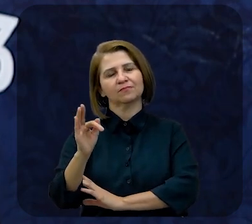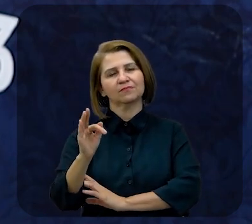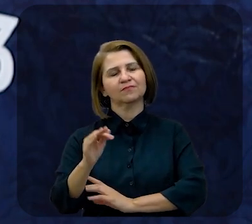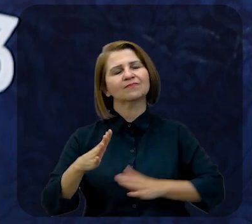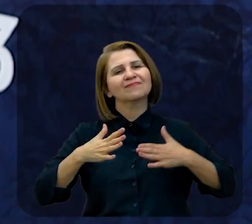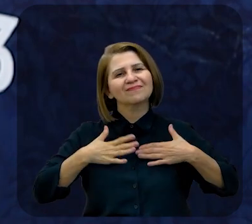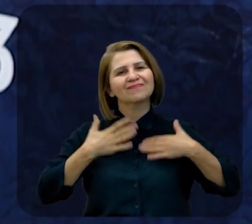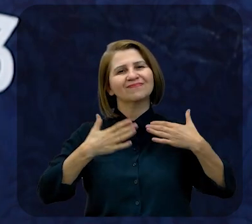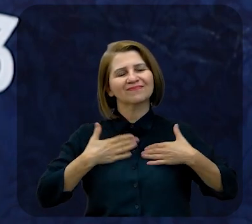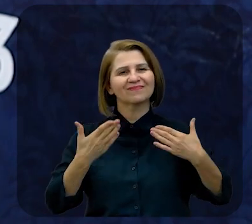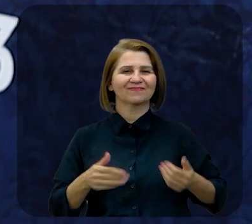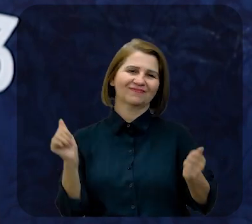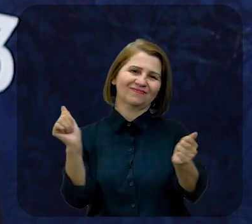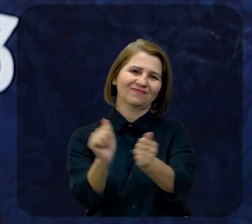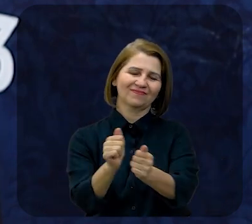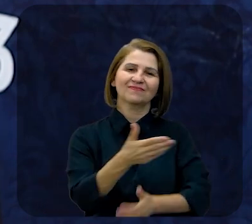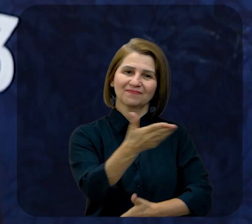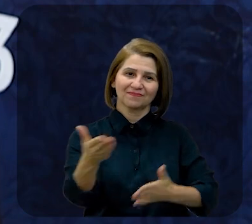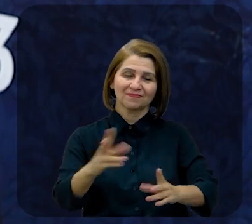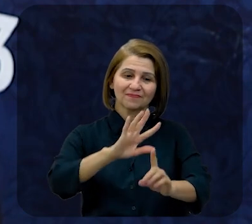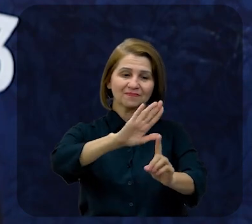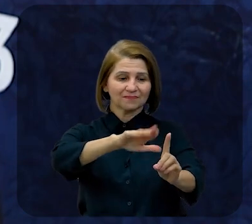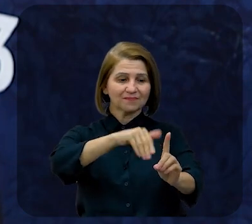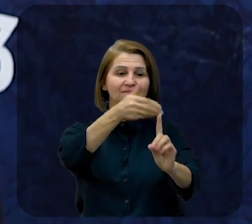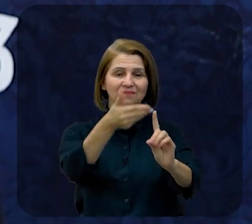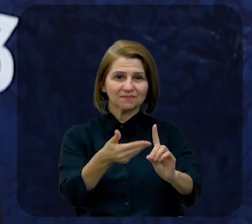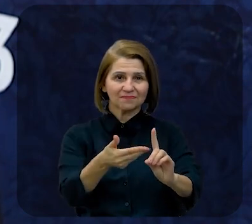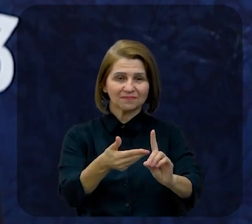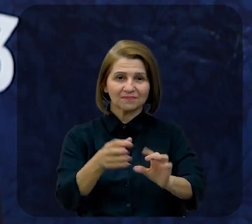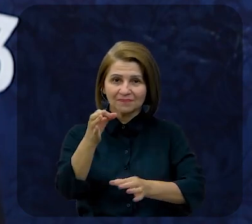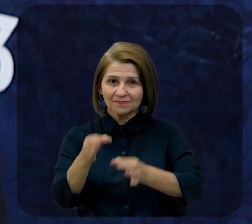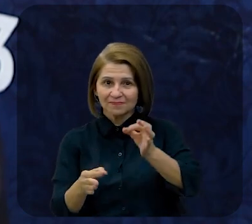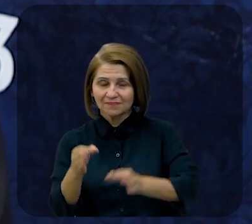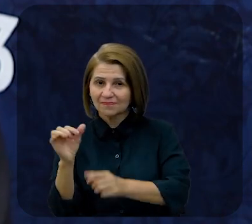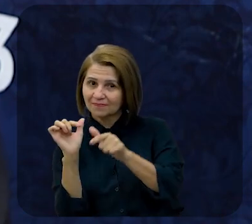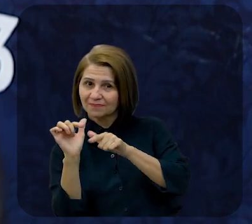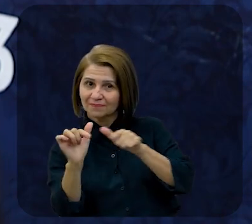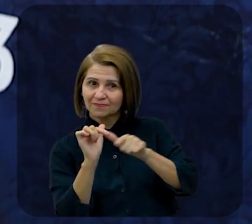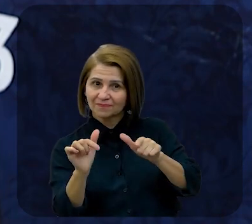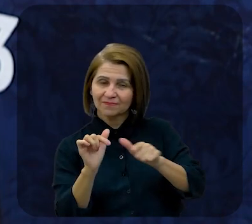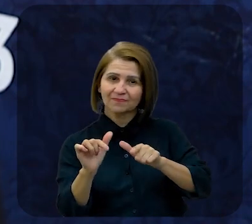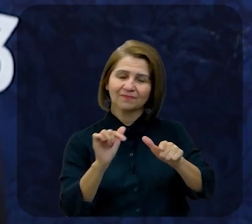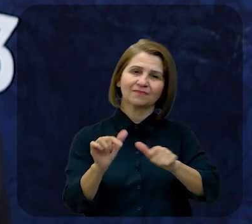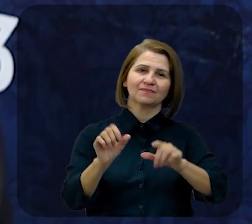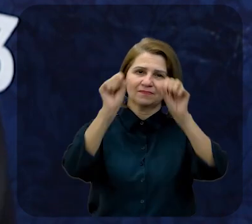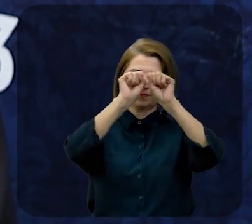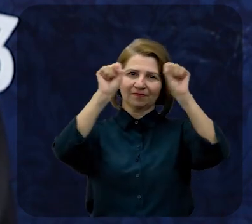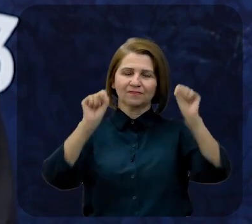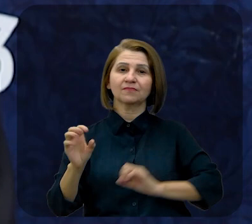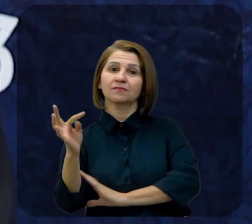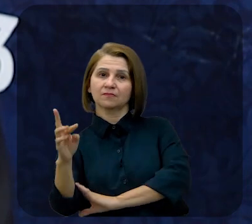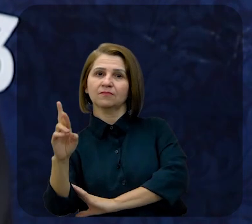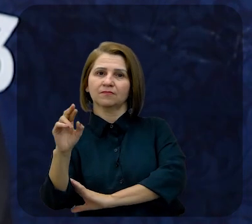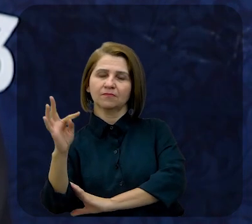alegria, muita satisfação em receber o reconhecimento da Justiça do Trabalho, do Tribunal Regional Eleito, do Tribunal